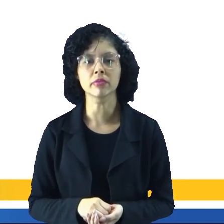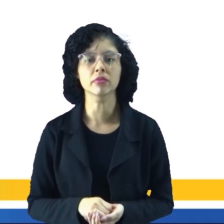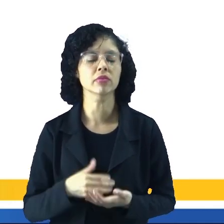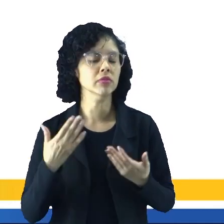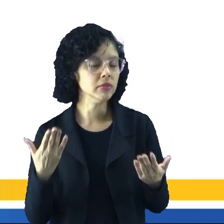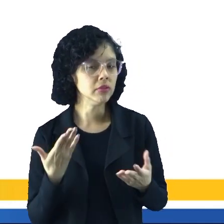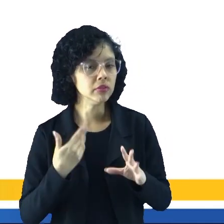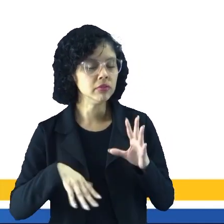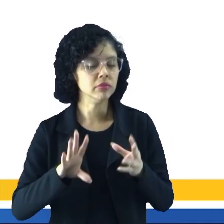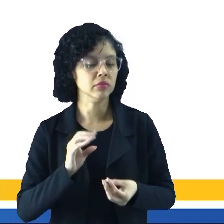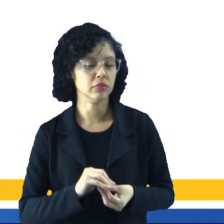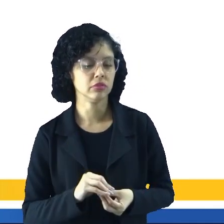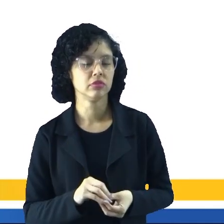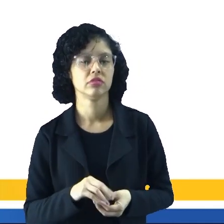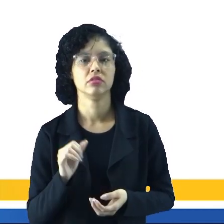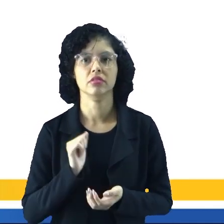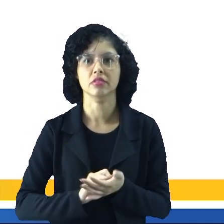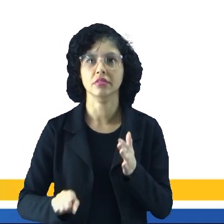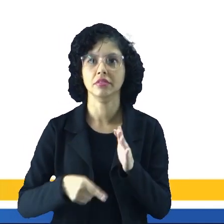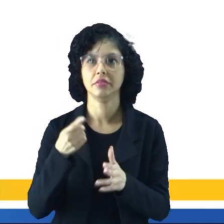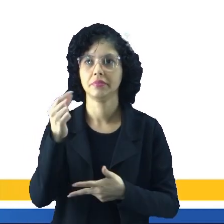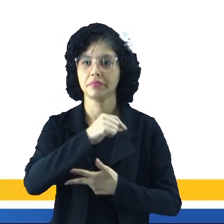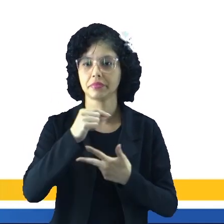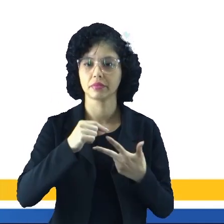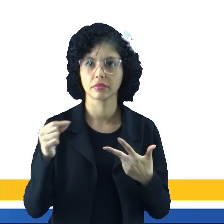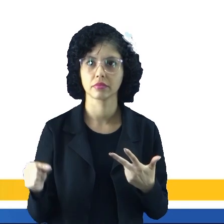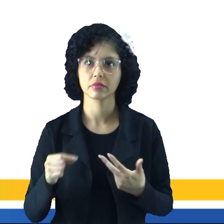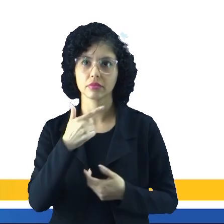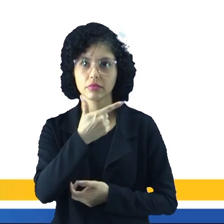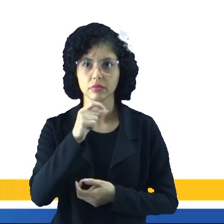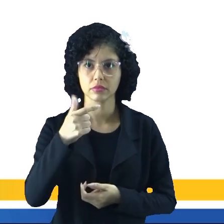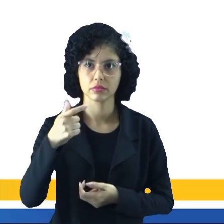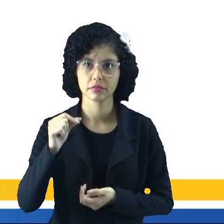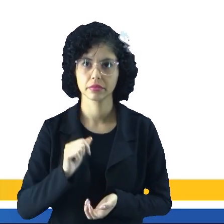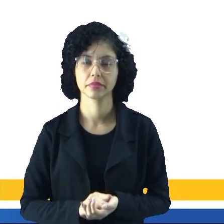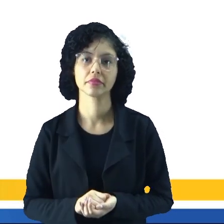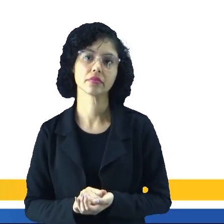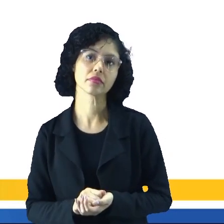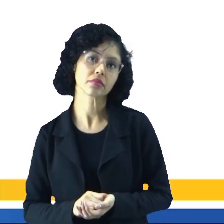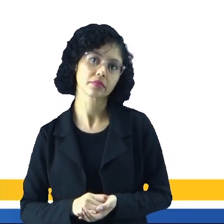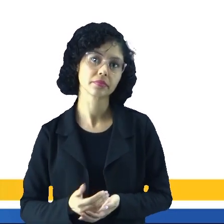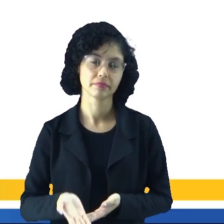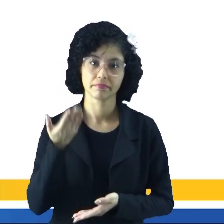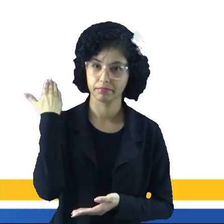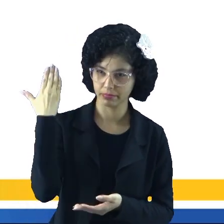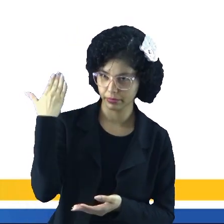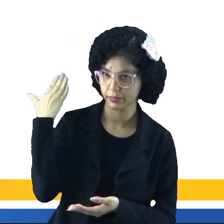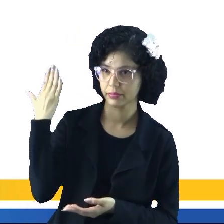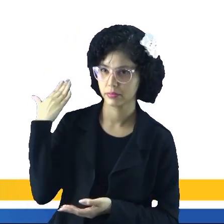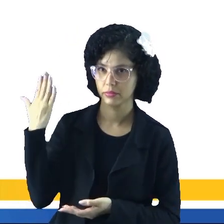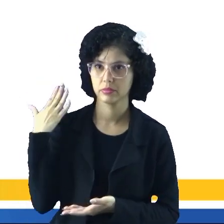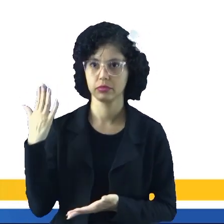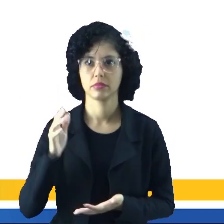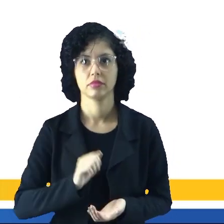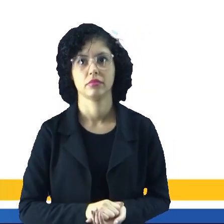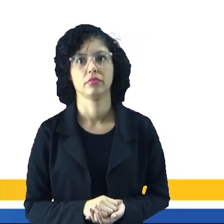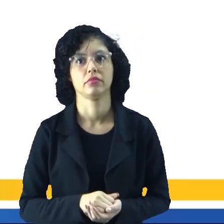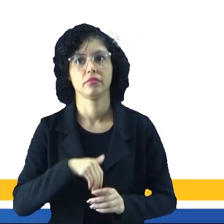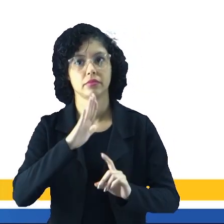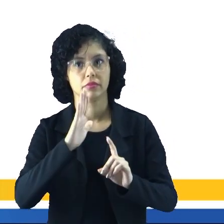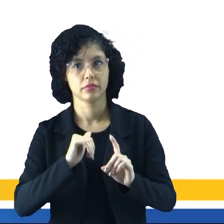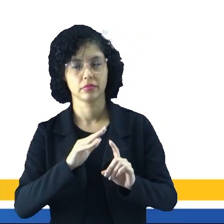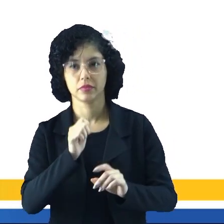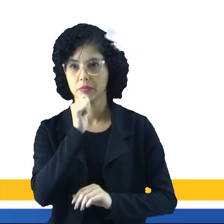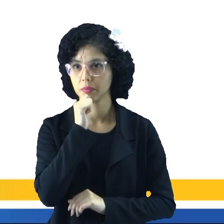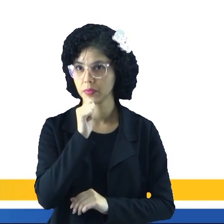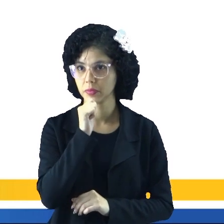desse conteúdo, pessoal. Temos aqui a primeira questão do Enem de 2020, que diz o seguinte: há muitos